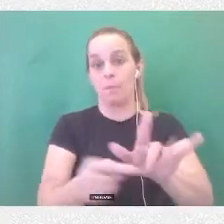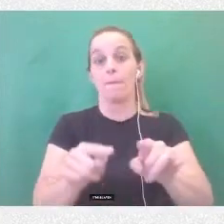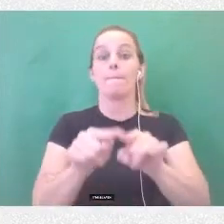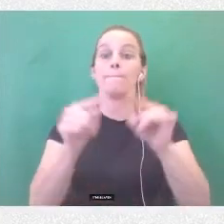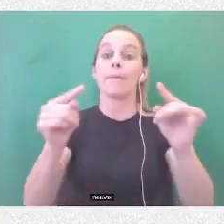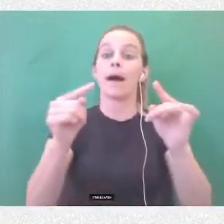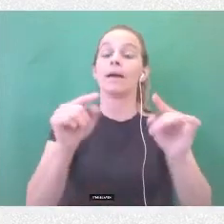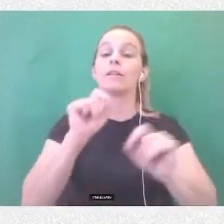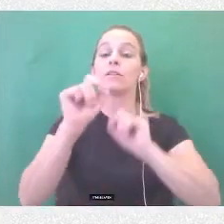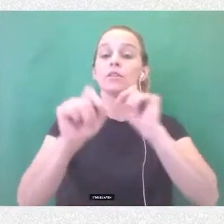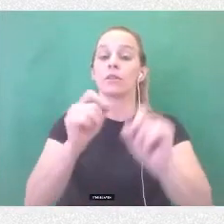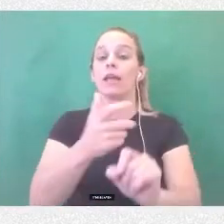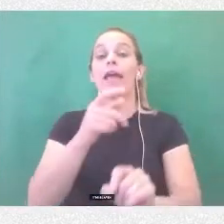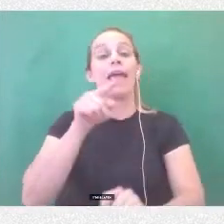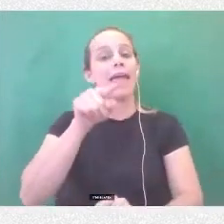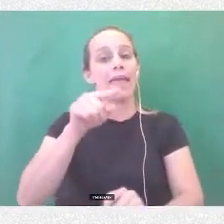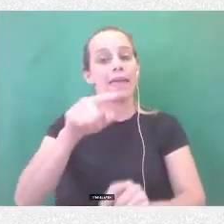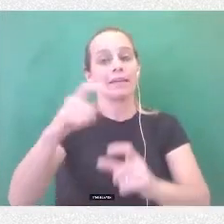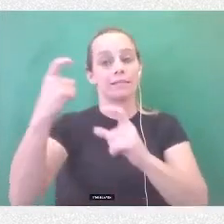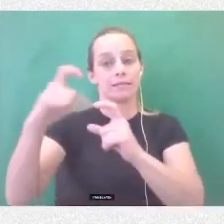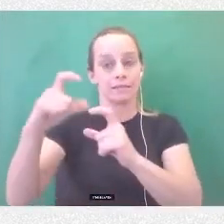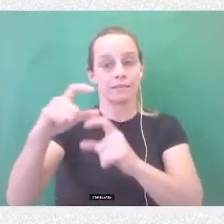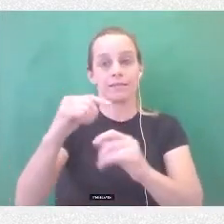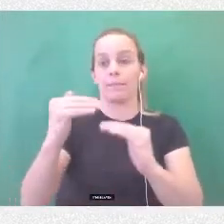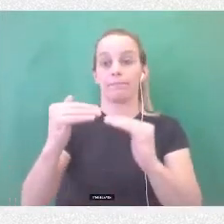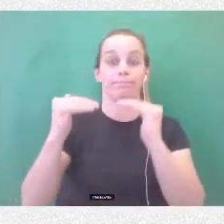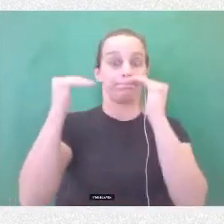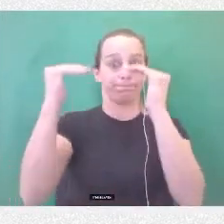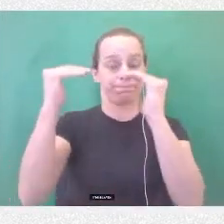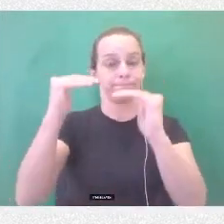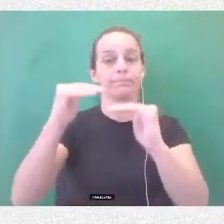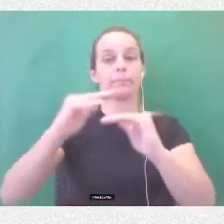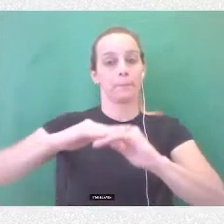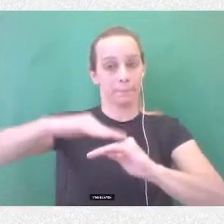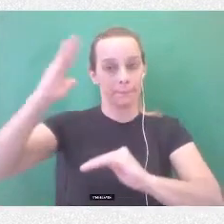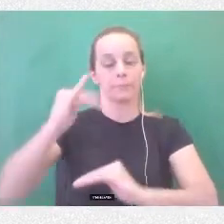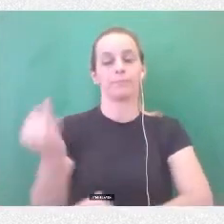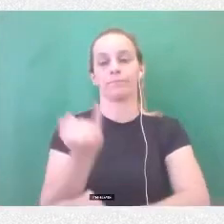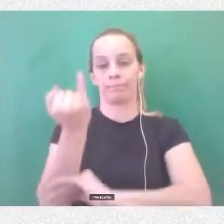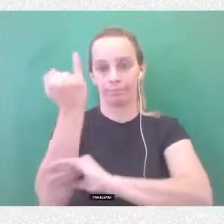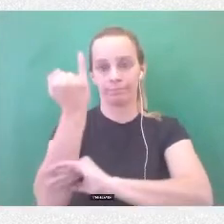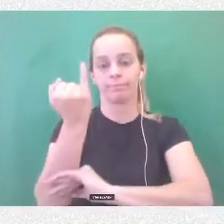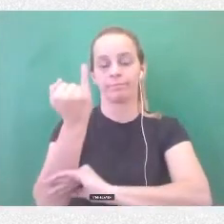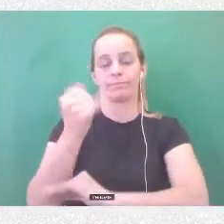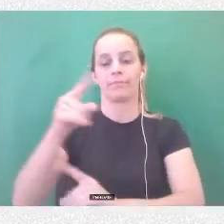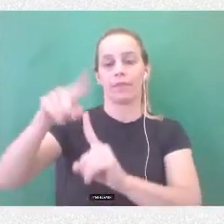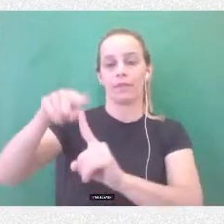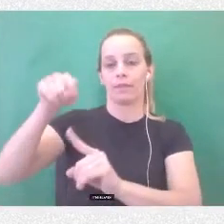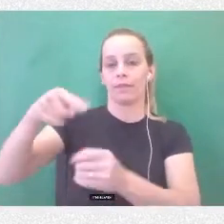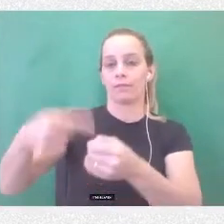imunização com outros imunizantes aí também disponíveis na cidade de Toledo.